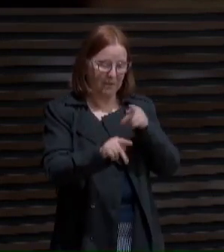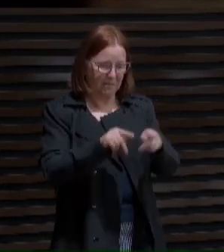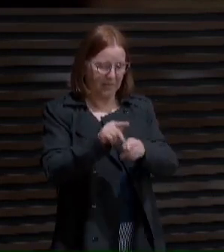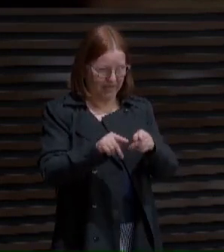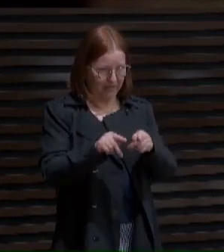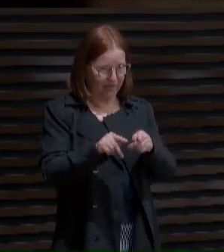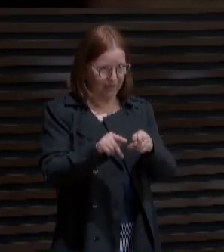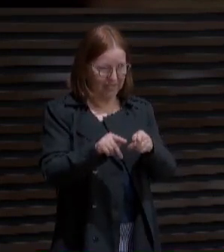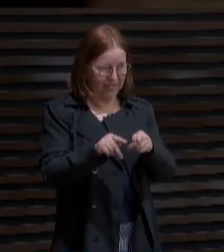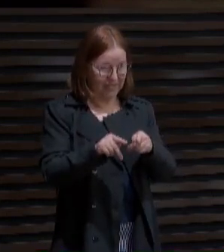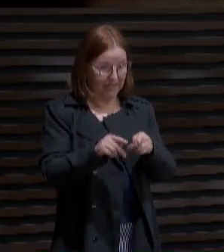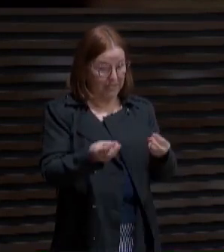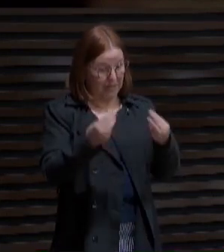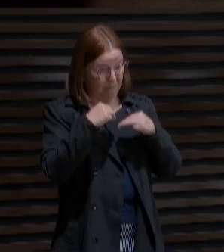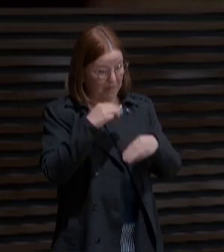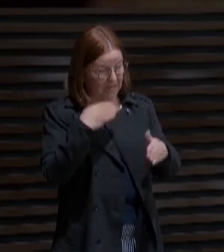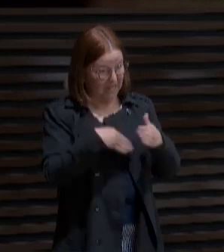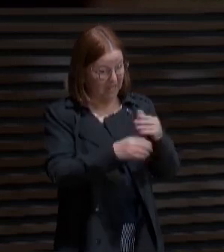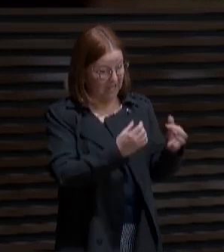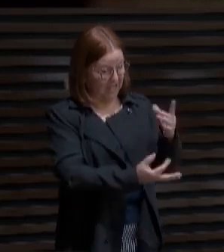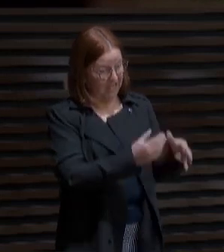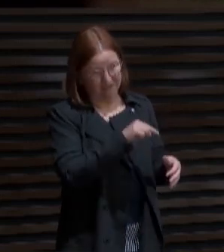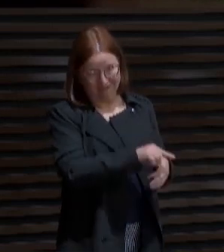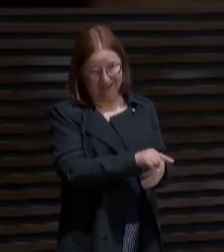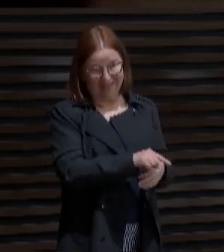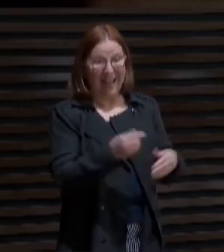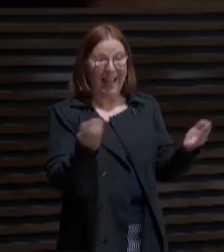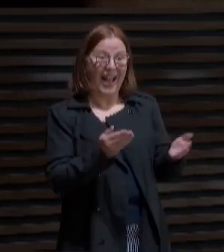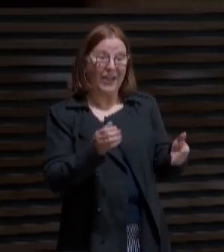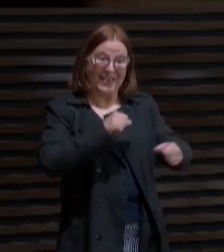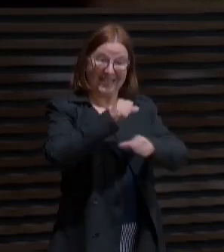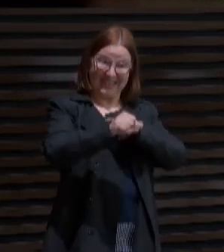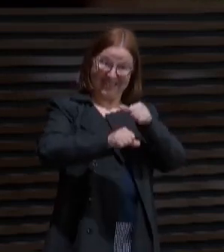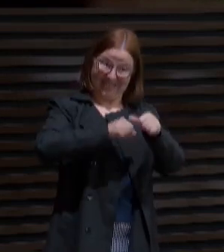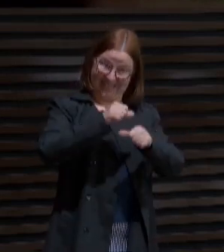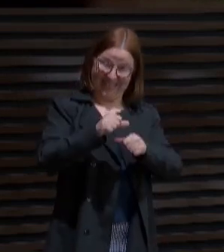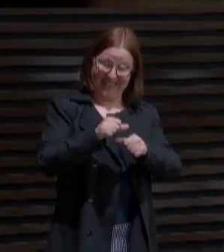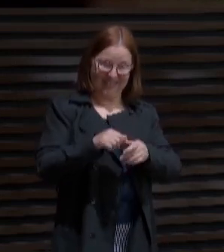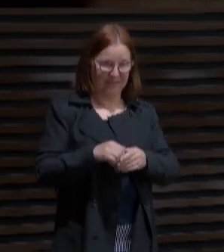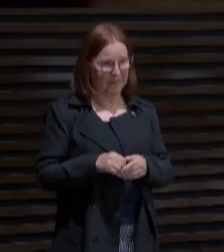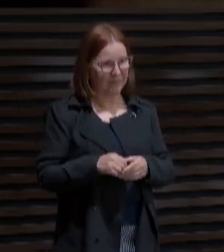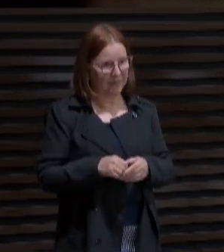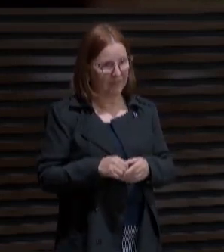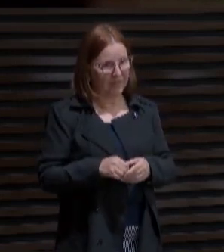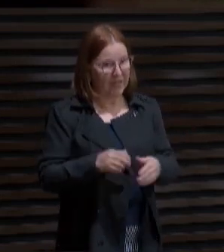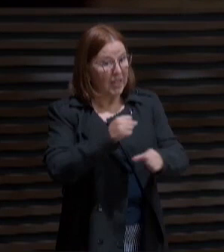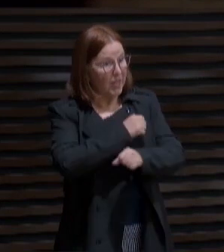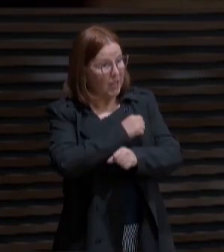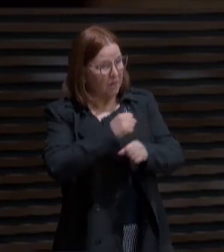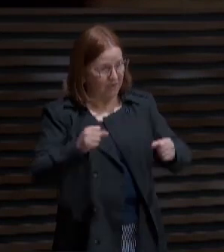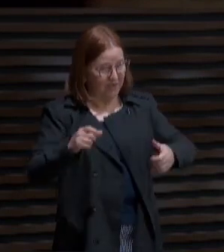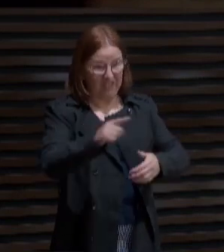homens aceitáveis aos seus olhos. Não há como nós produzirmos qualquer tipo